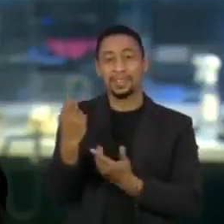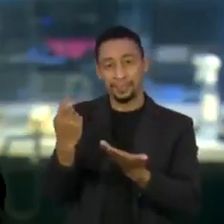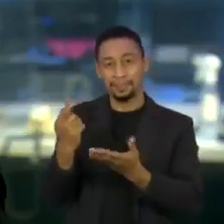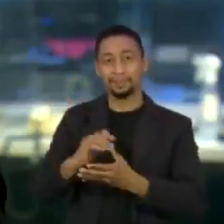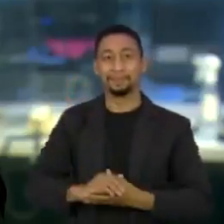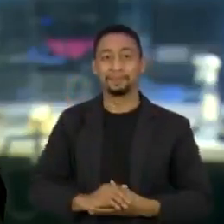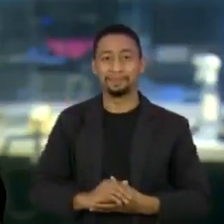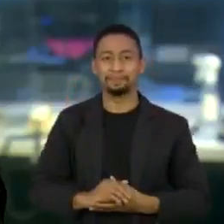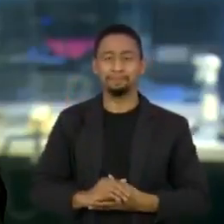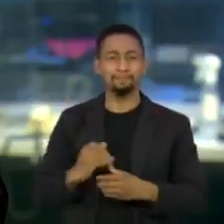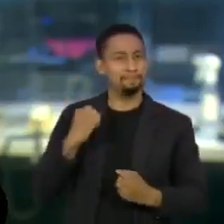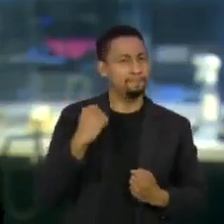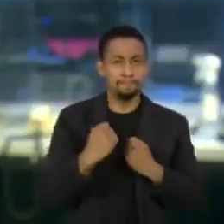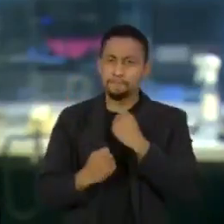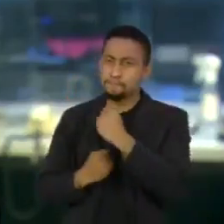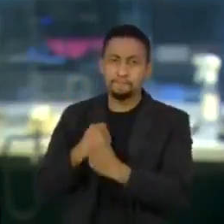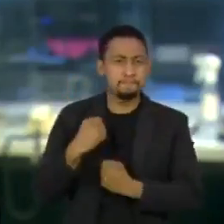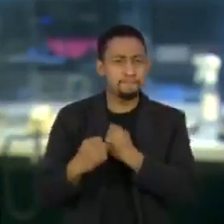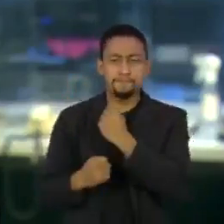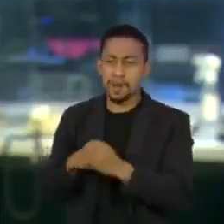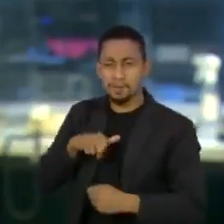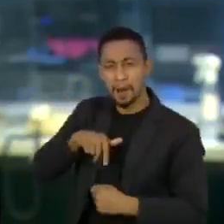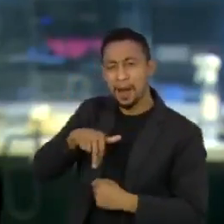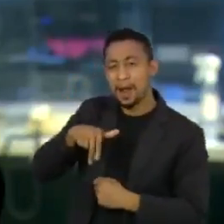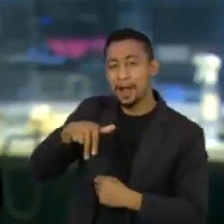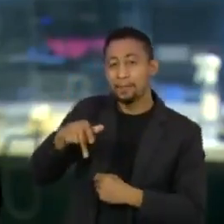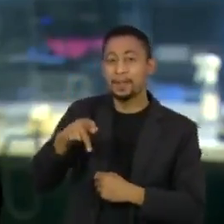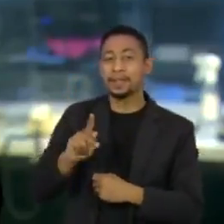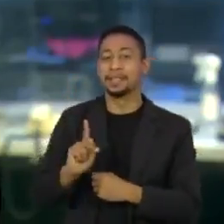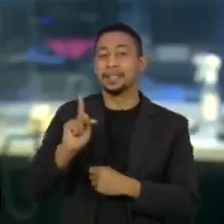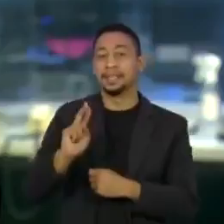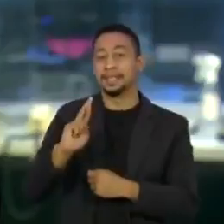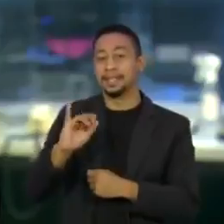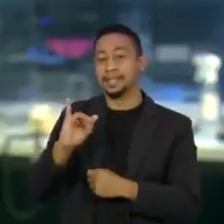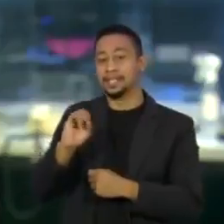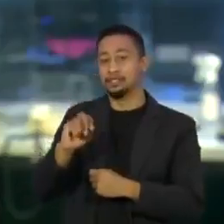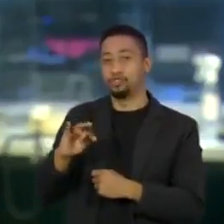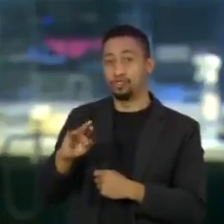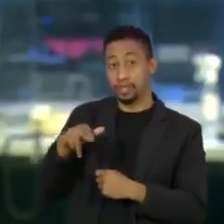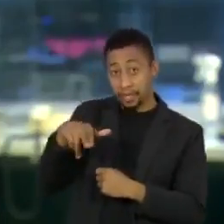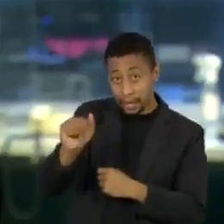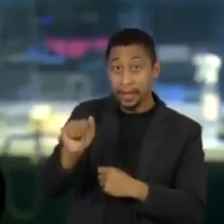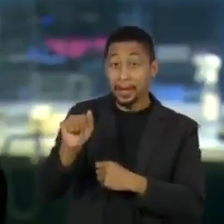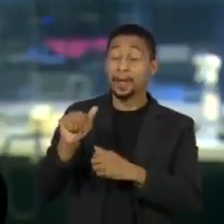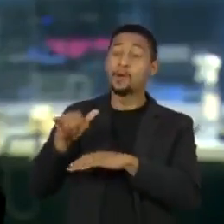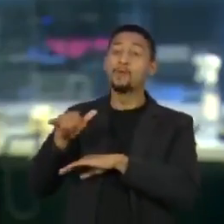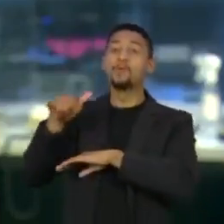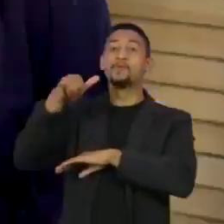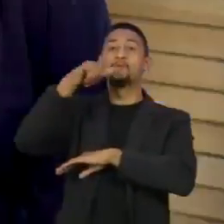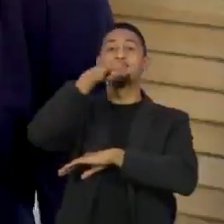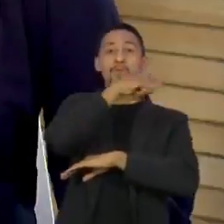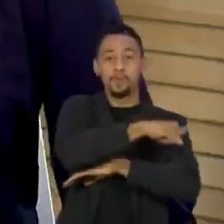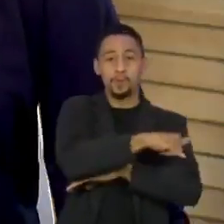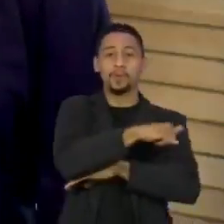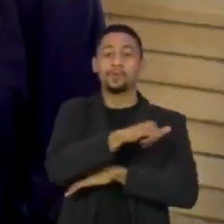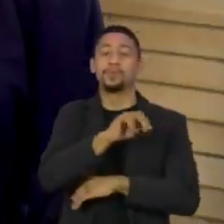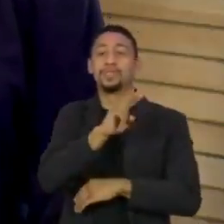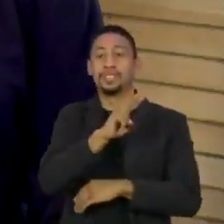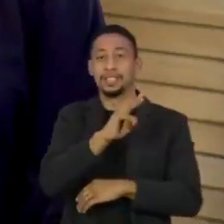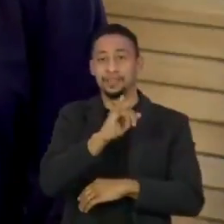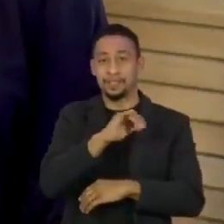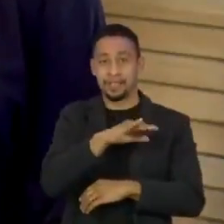e a velocista de Belarus Cristina cima anos caia embarcou hoje no voo de Tóquio para Viena